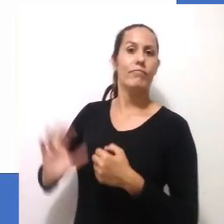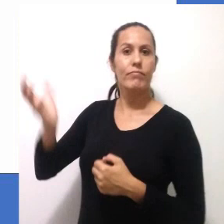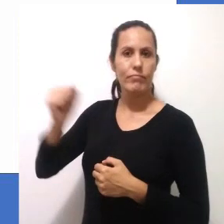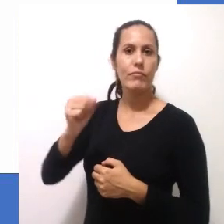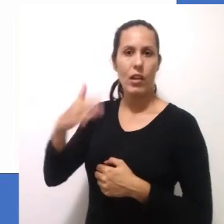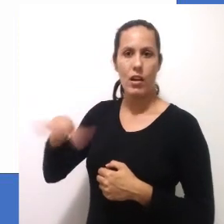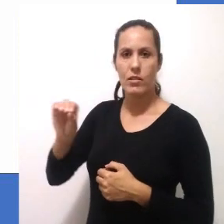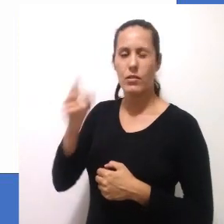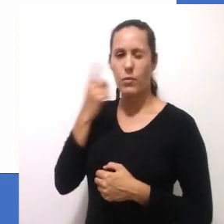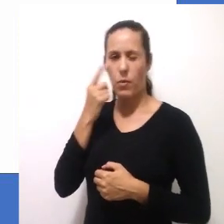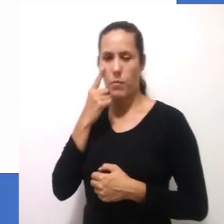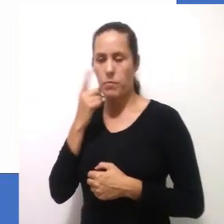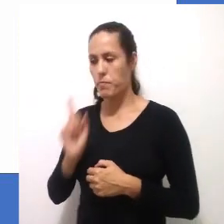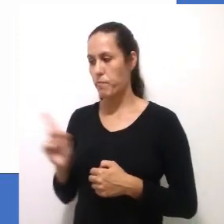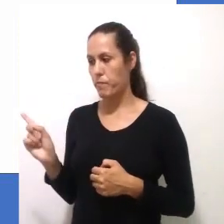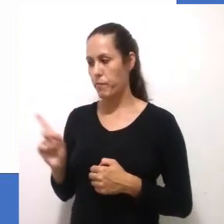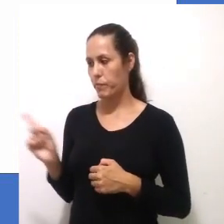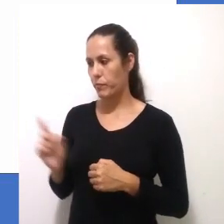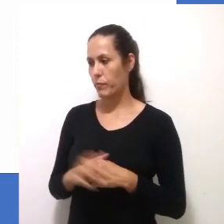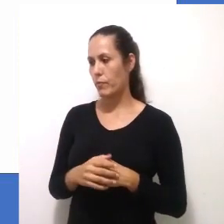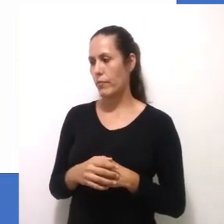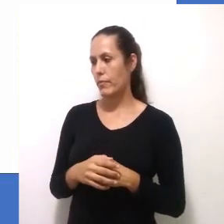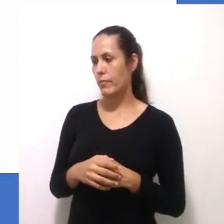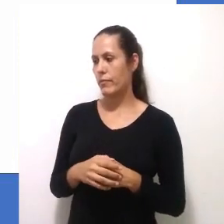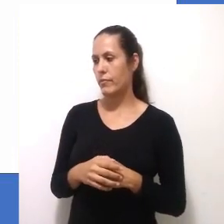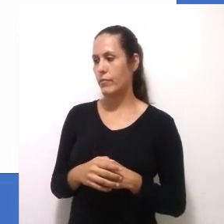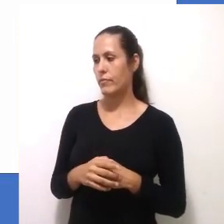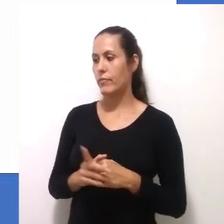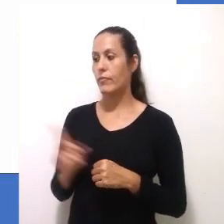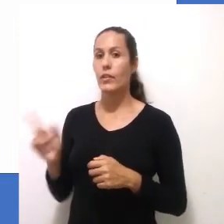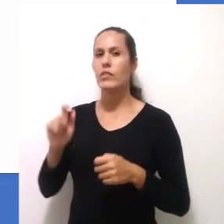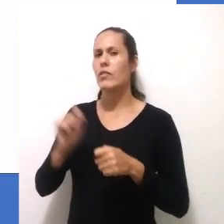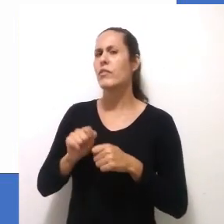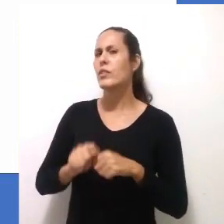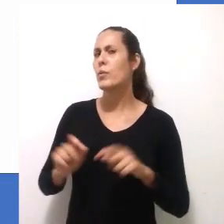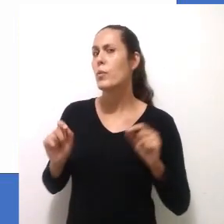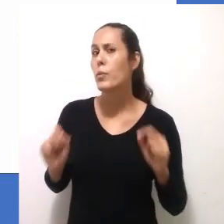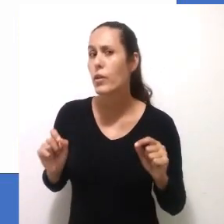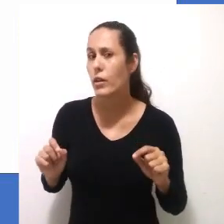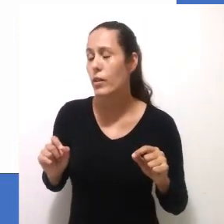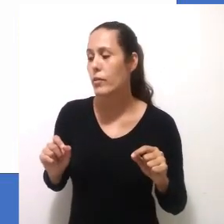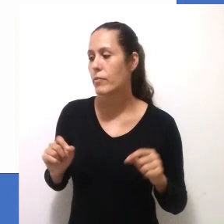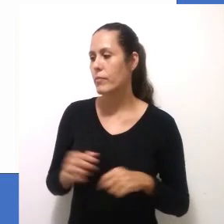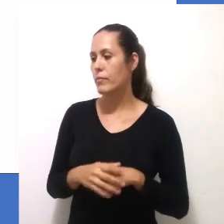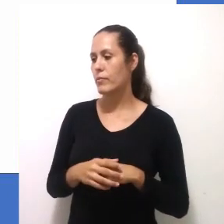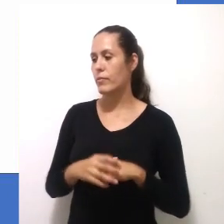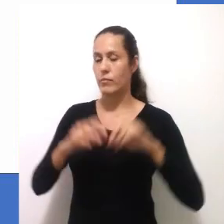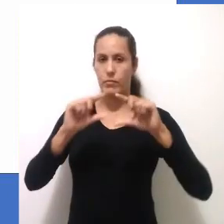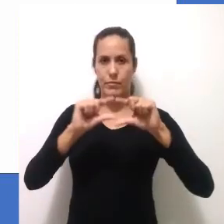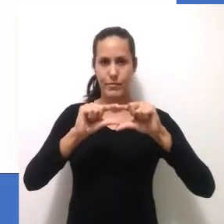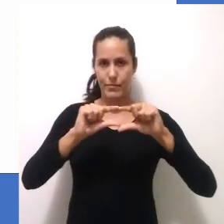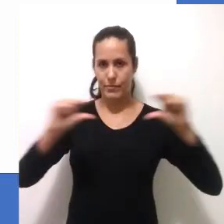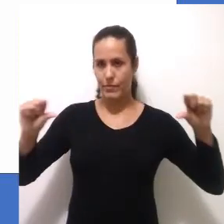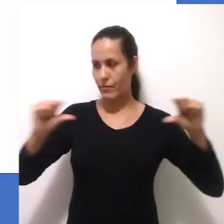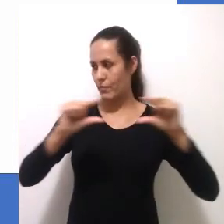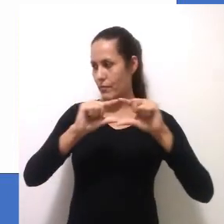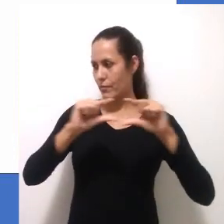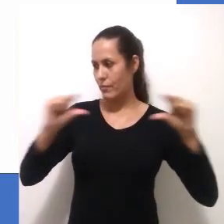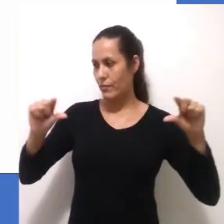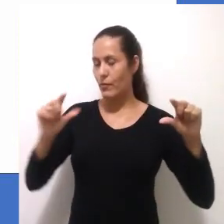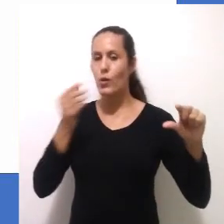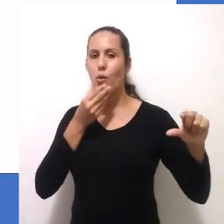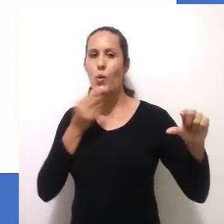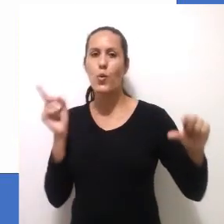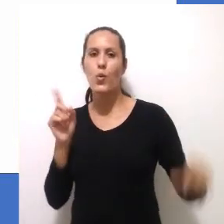Observe a sequência no próximo slide. Olha aí o que é que nós iremos fazer com o